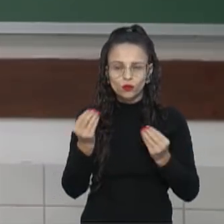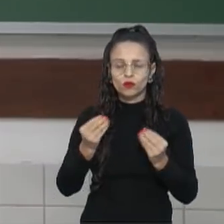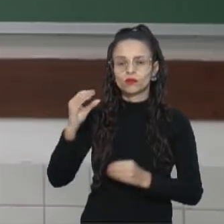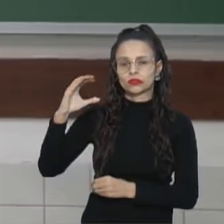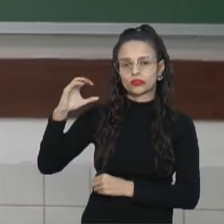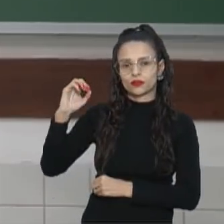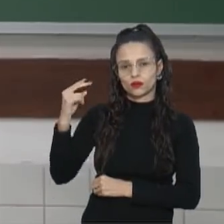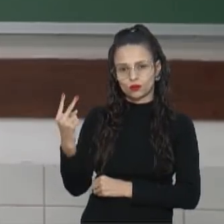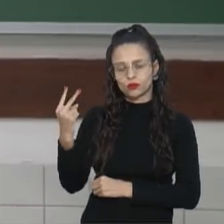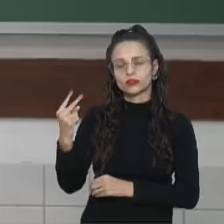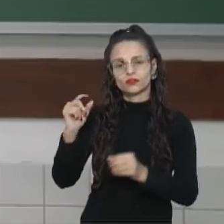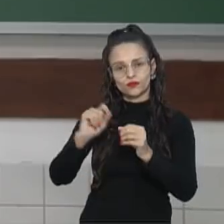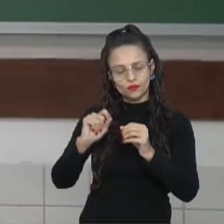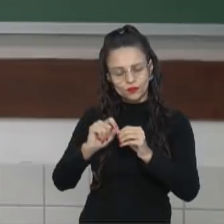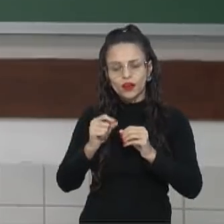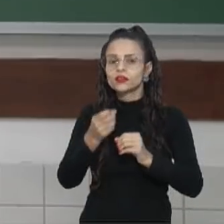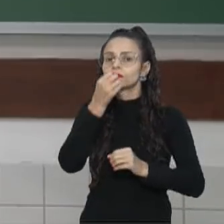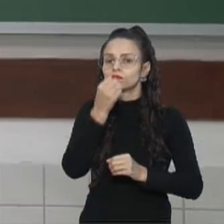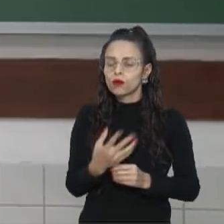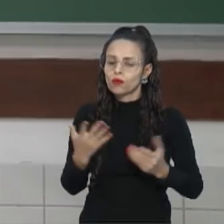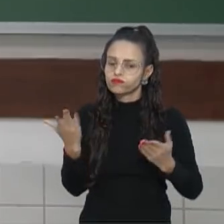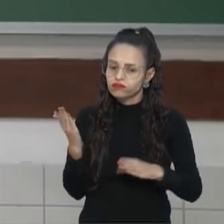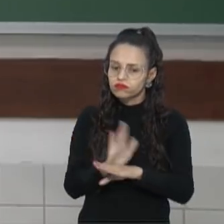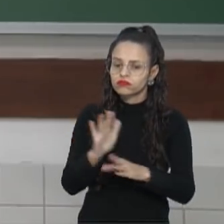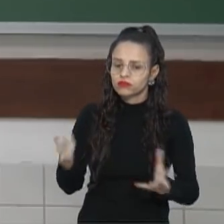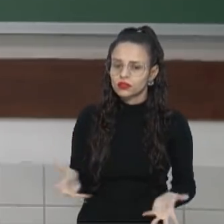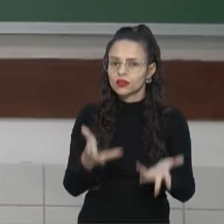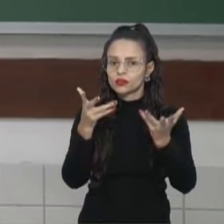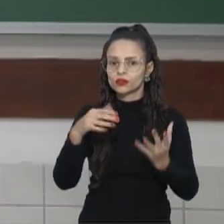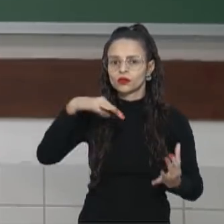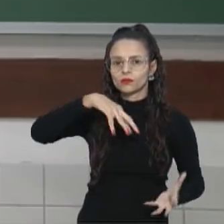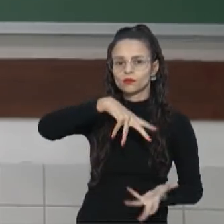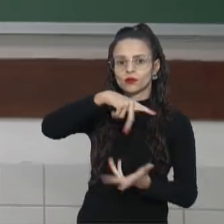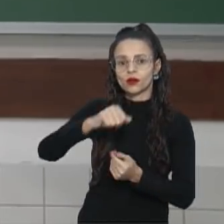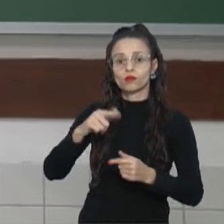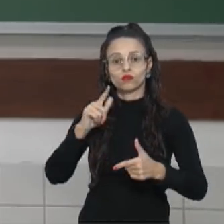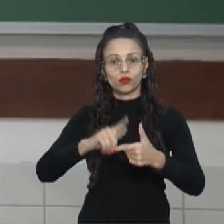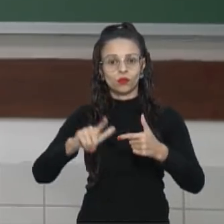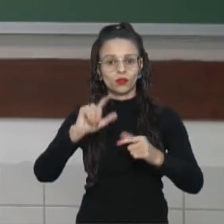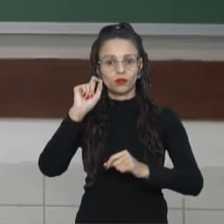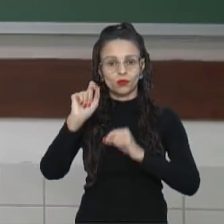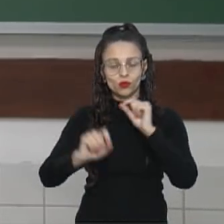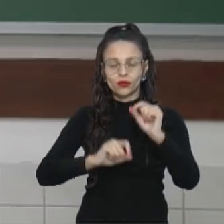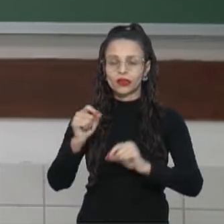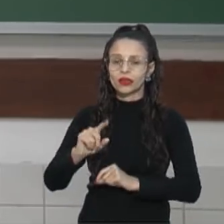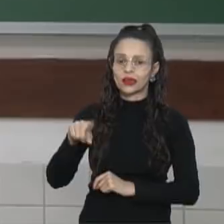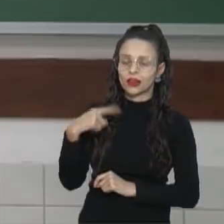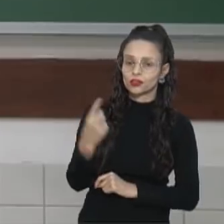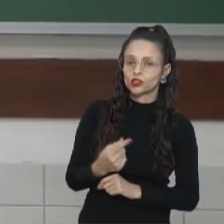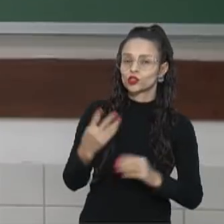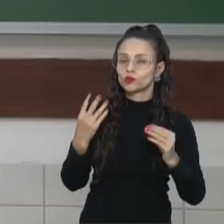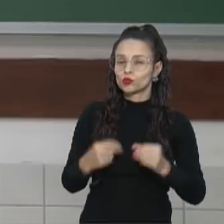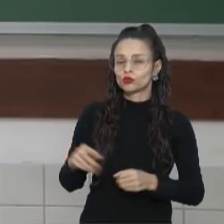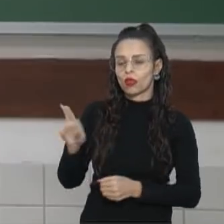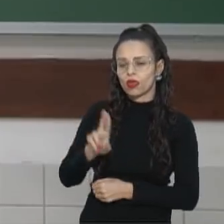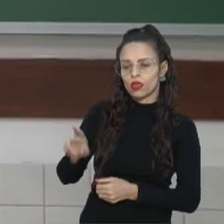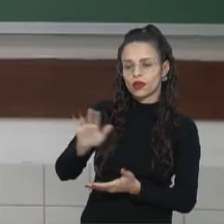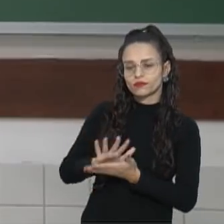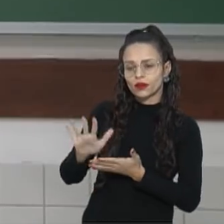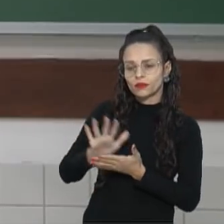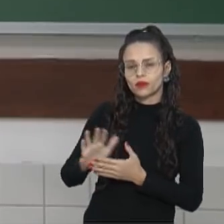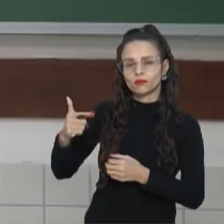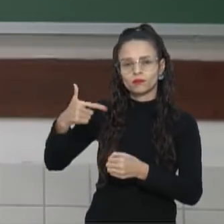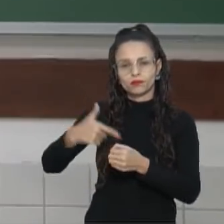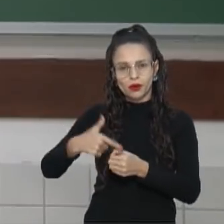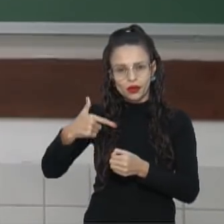carbônico faz um efeito saudável? A questão é que nós temos queimado muito combustível fóssil derivado de petróleo, muito